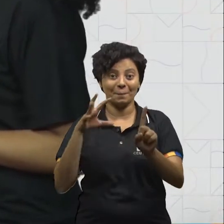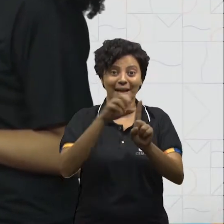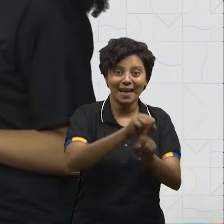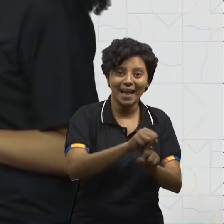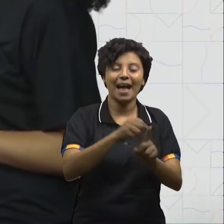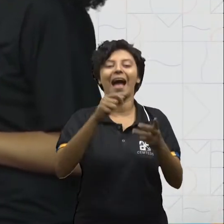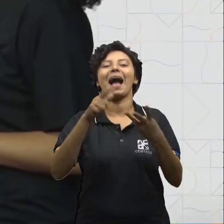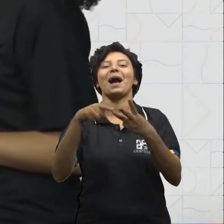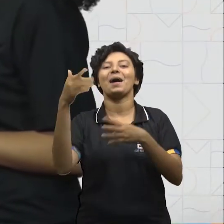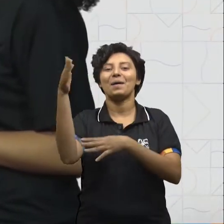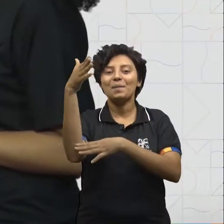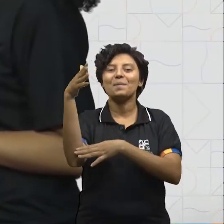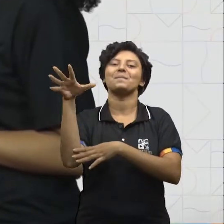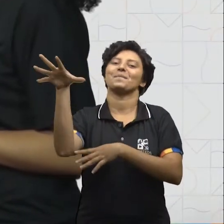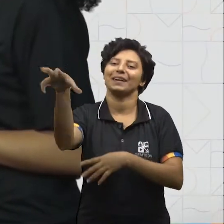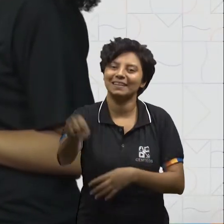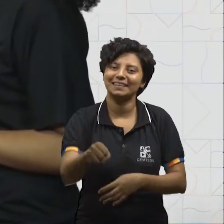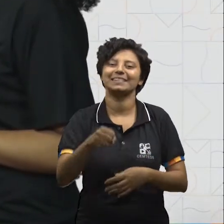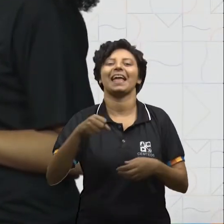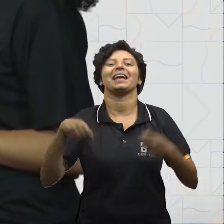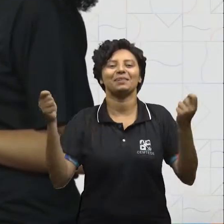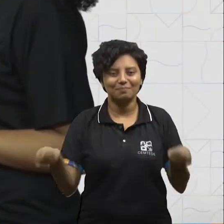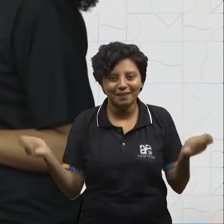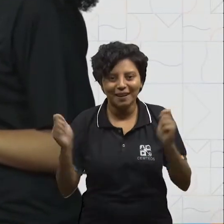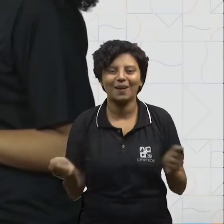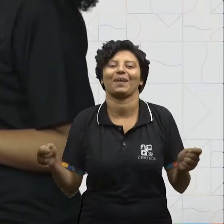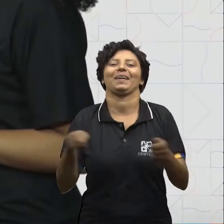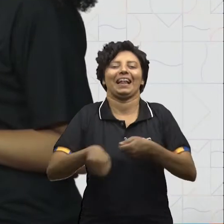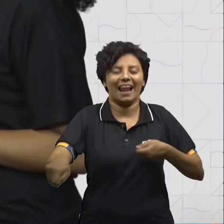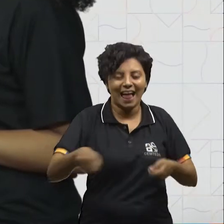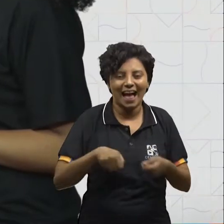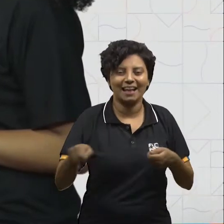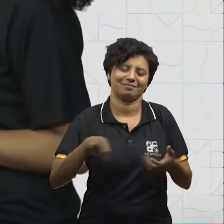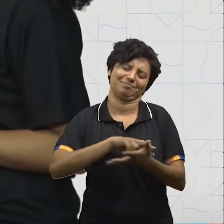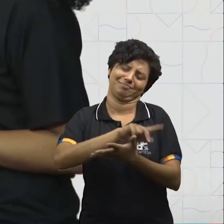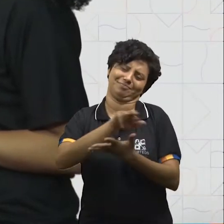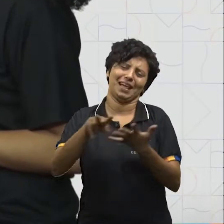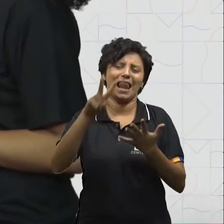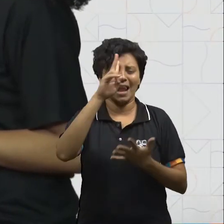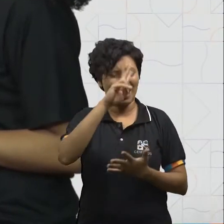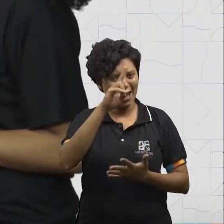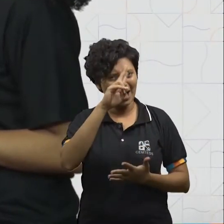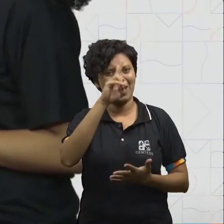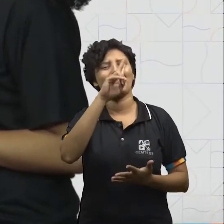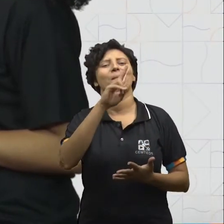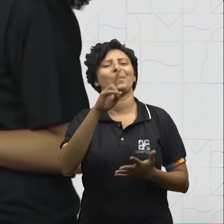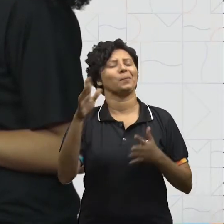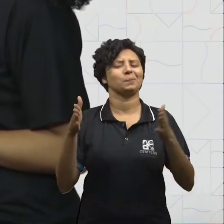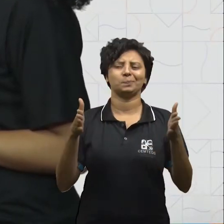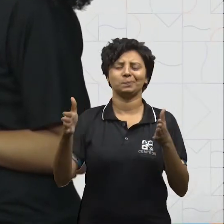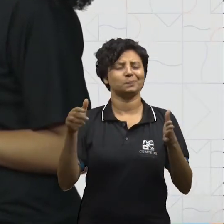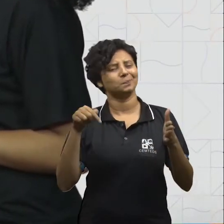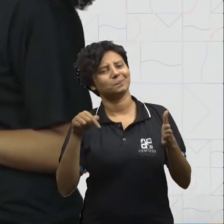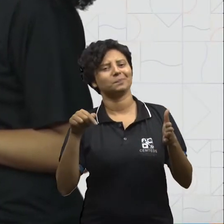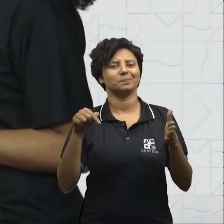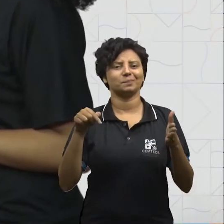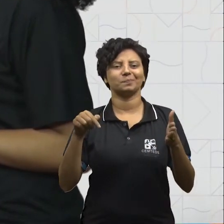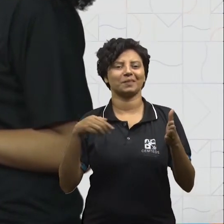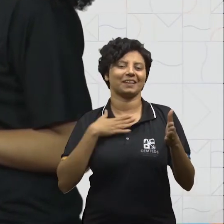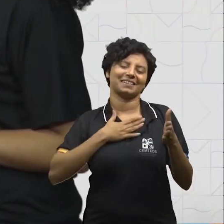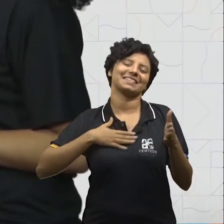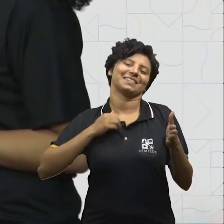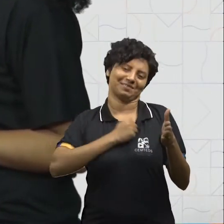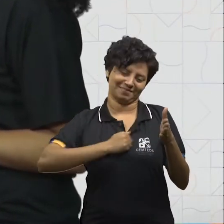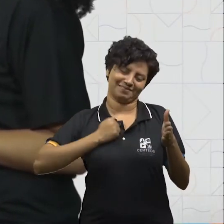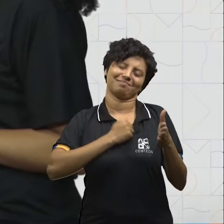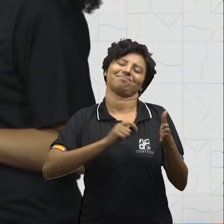manja, barra-bandeira, brincava de pular corda, brincava de elástico. São lembranças de um período assim que